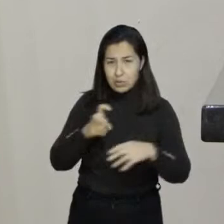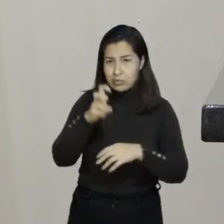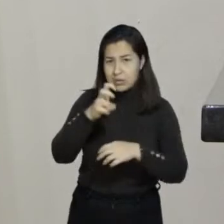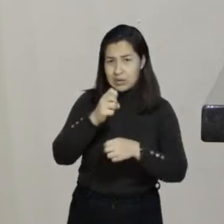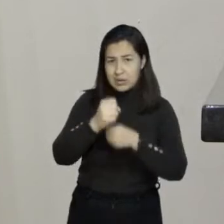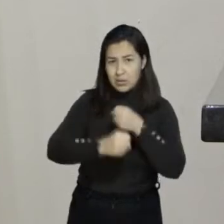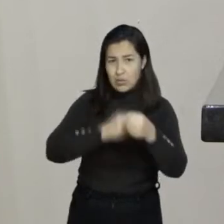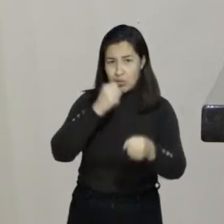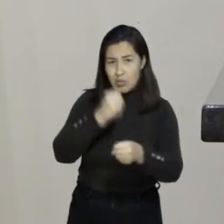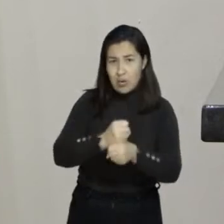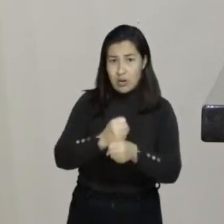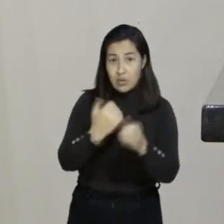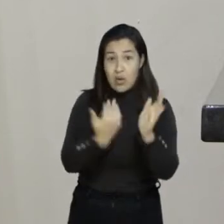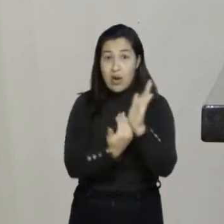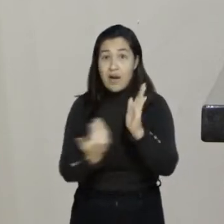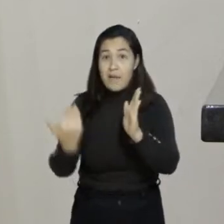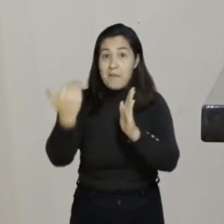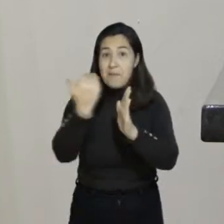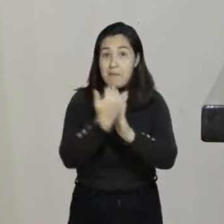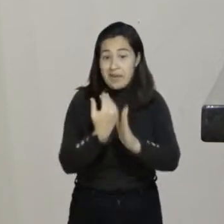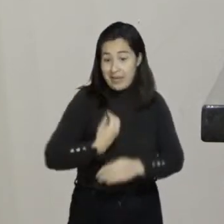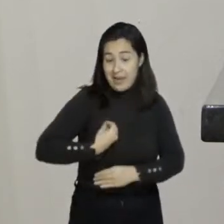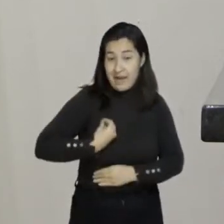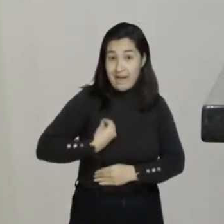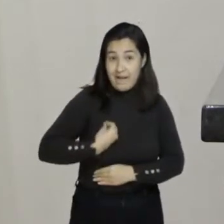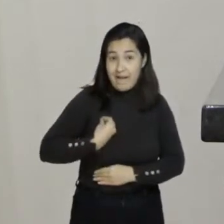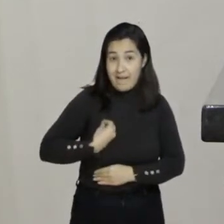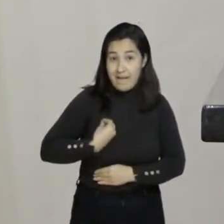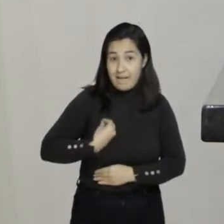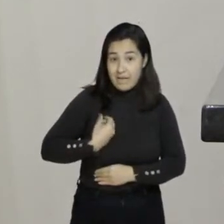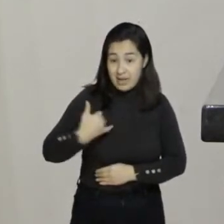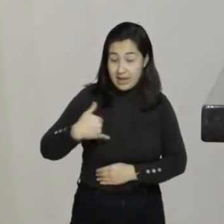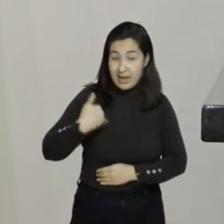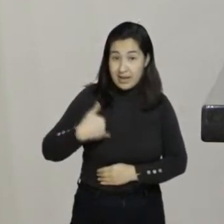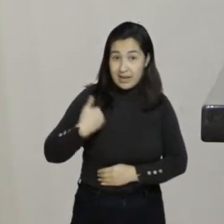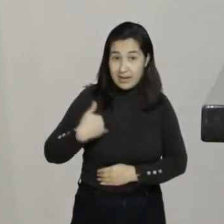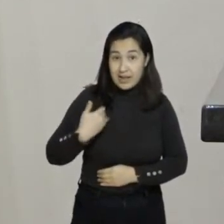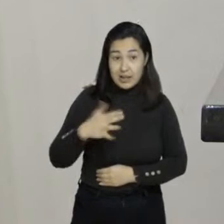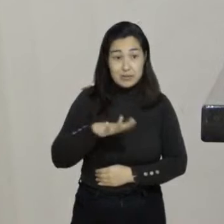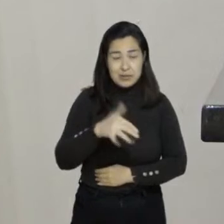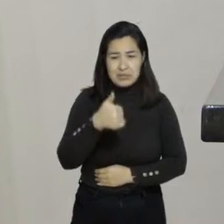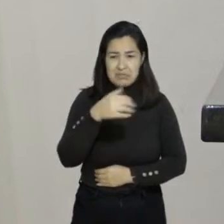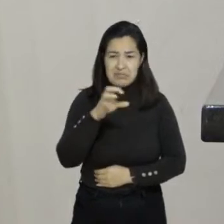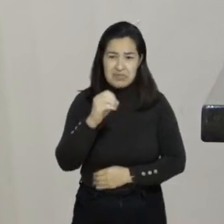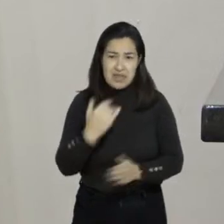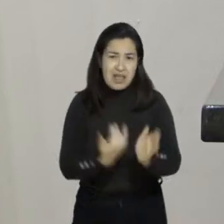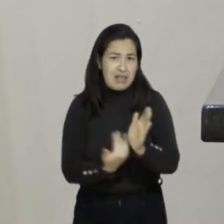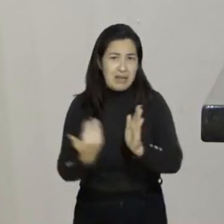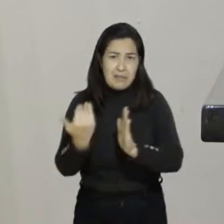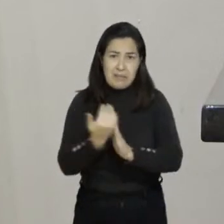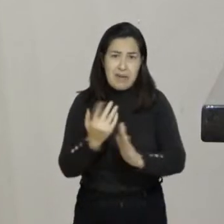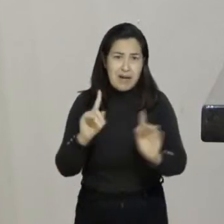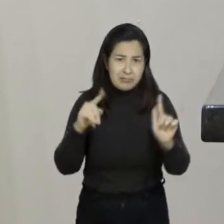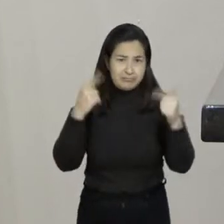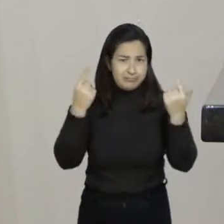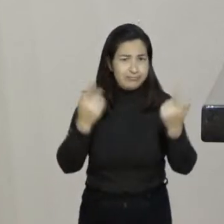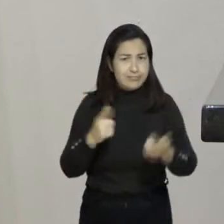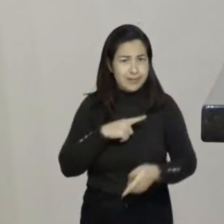ampliaram a sua expectativa de vida em 7 8 9 10 anos de vida de toda a sua população